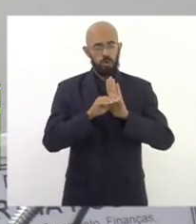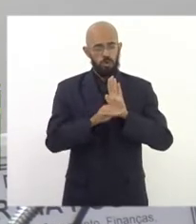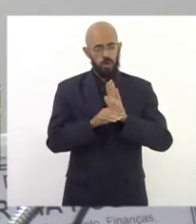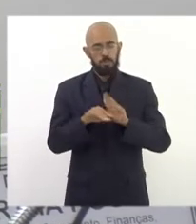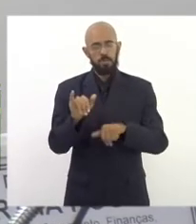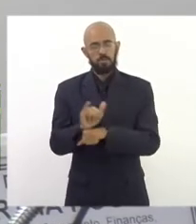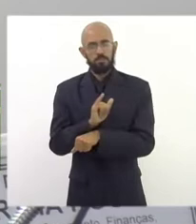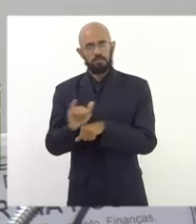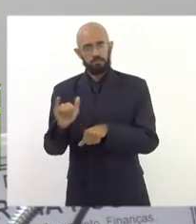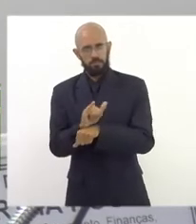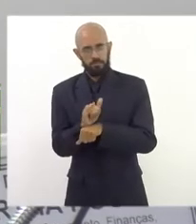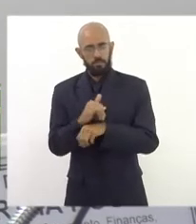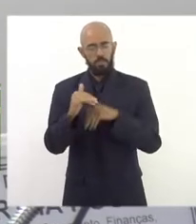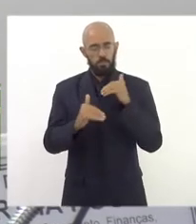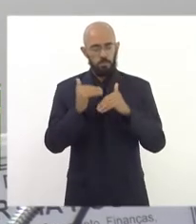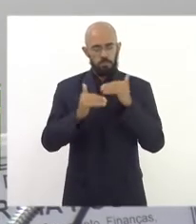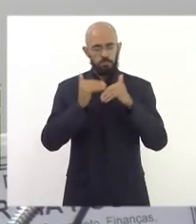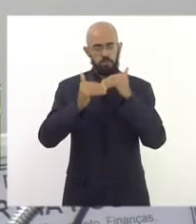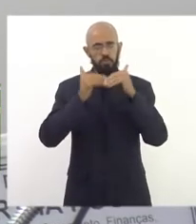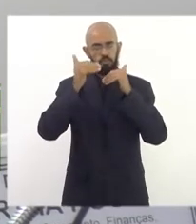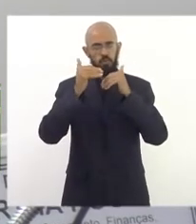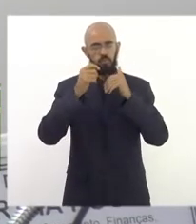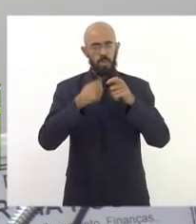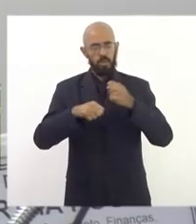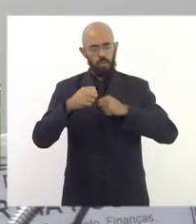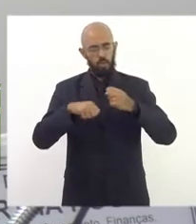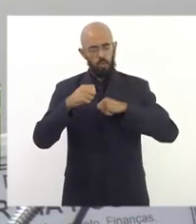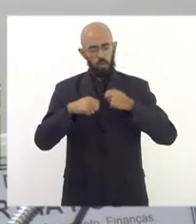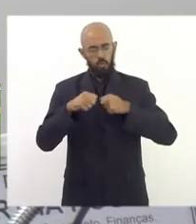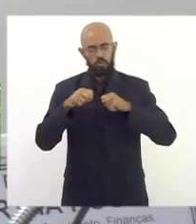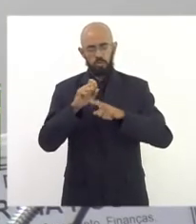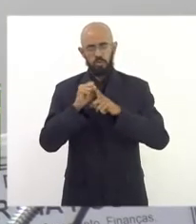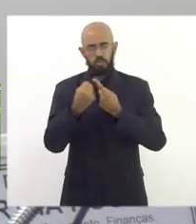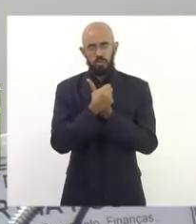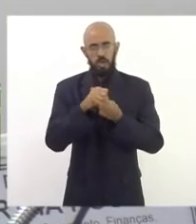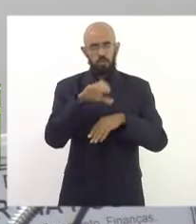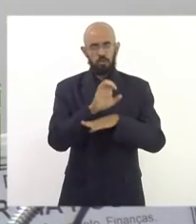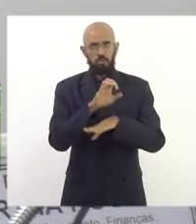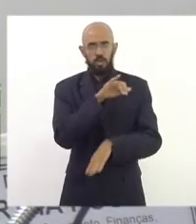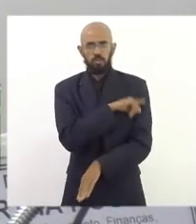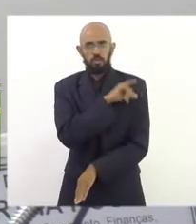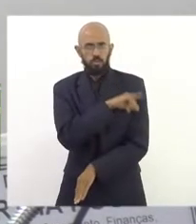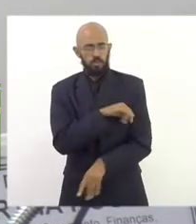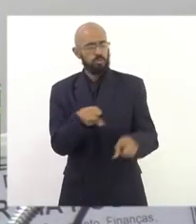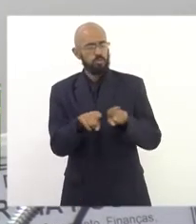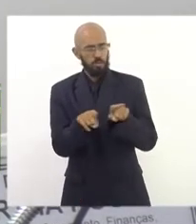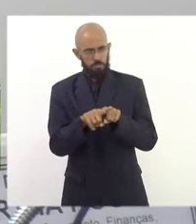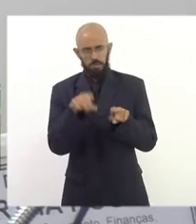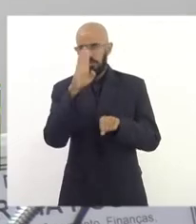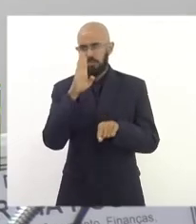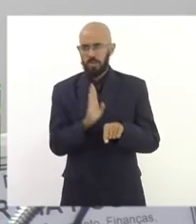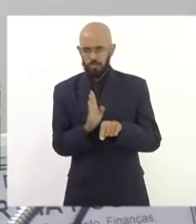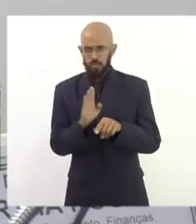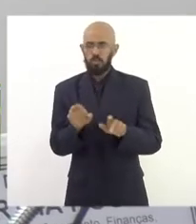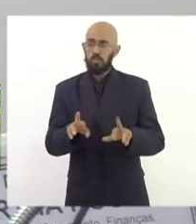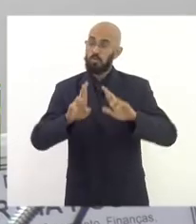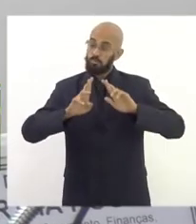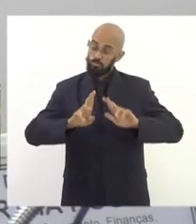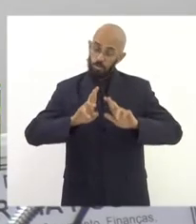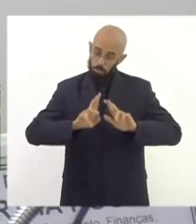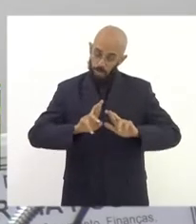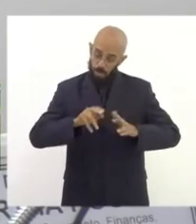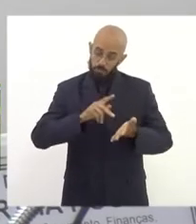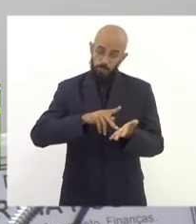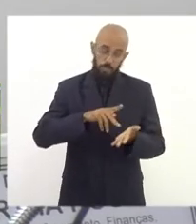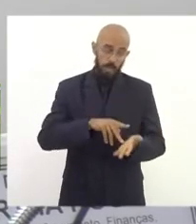estratégico, de um plano de desenvolvimento econômico e social para o nosso Estado e também para o Brasil. Então, eu espero verdadeiramente que,